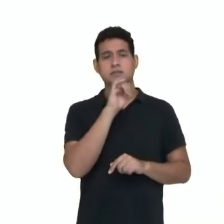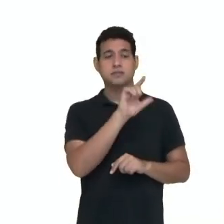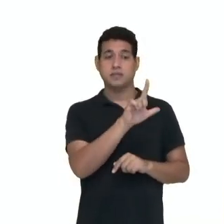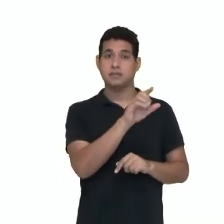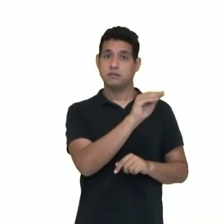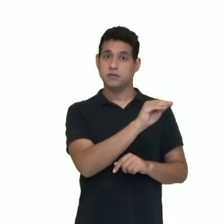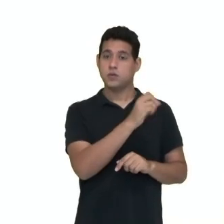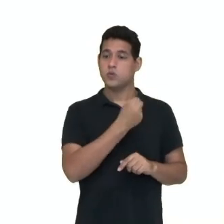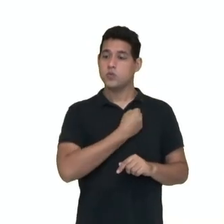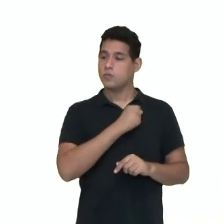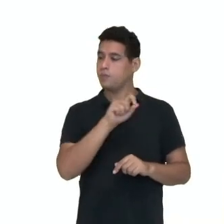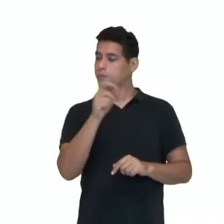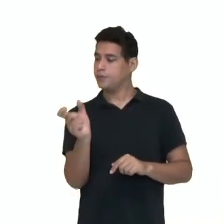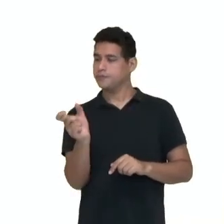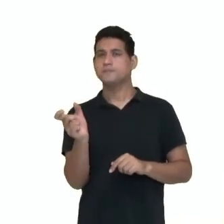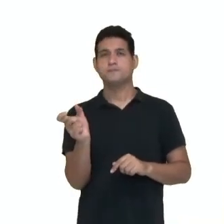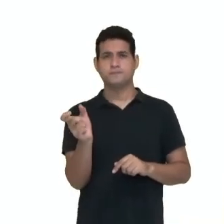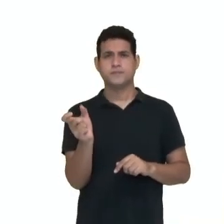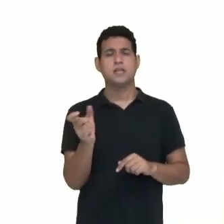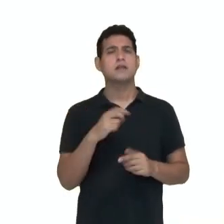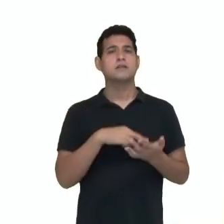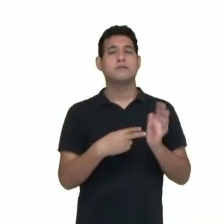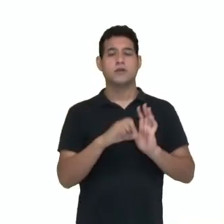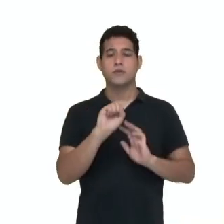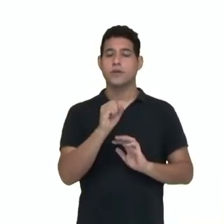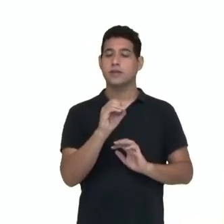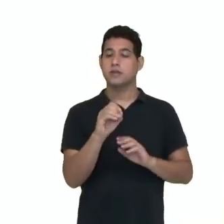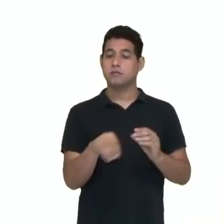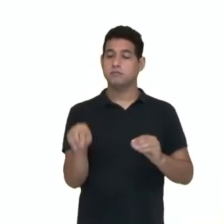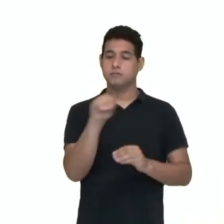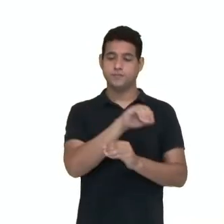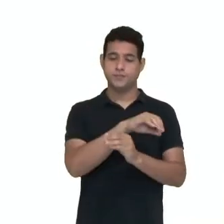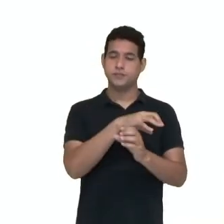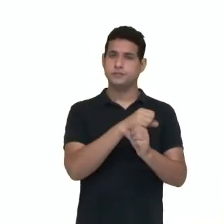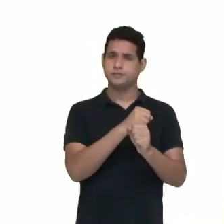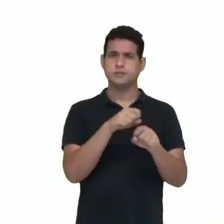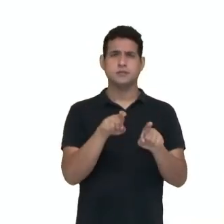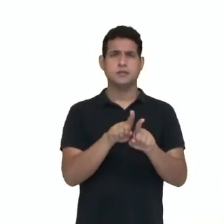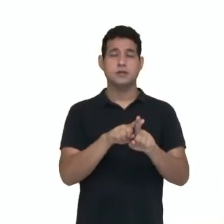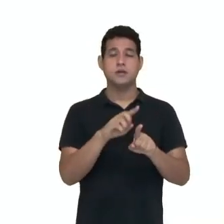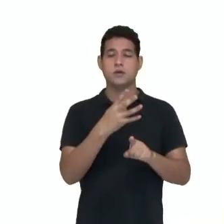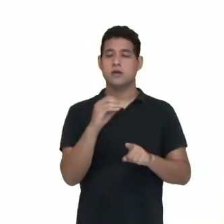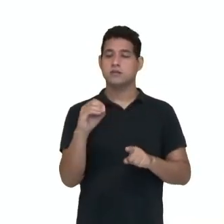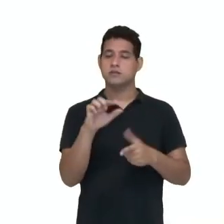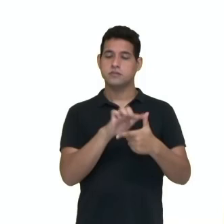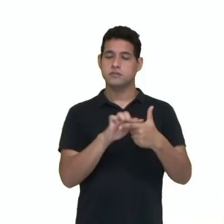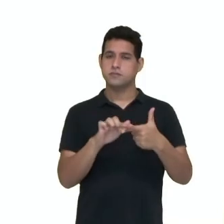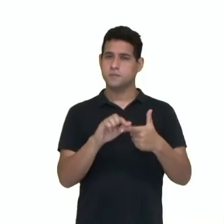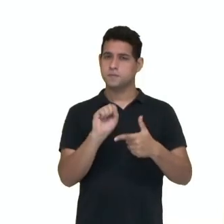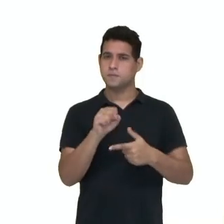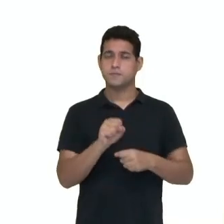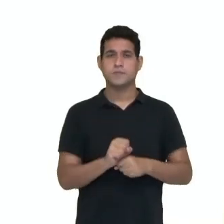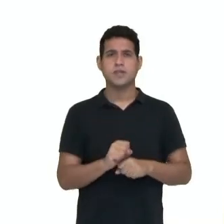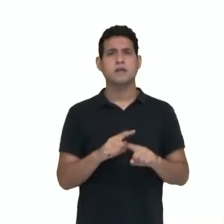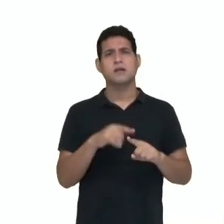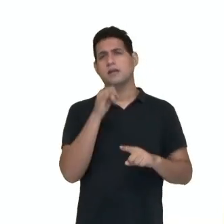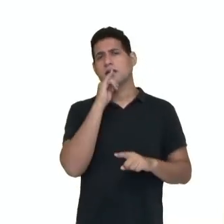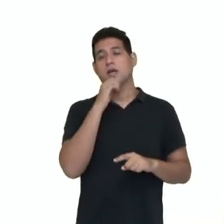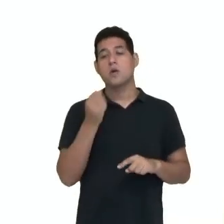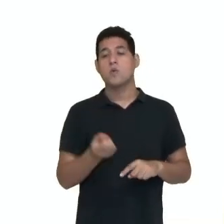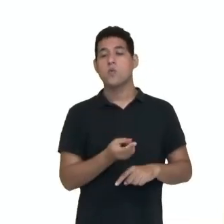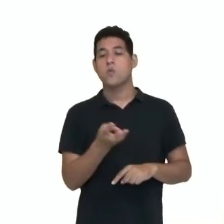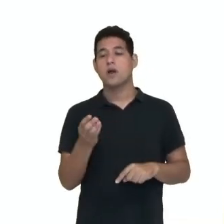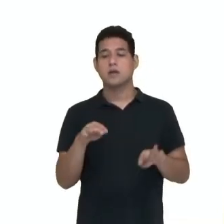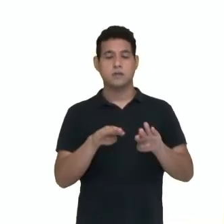lado, número para o outro. Então, esse 80 mil passa somando para o outro lado e o 400 passa dividindo. Então, a quantidade